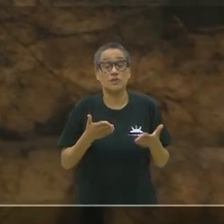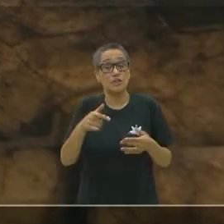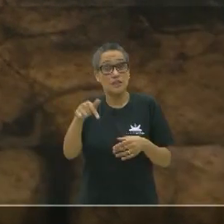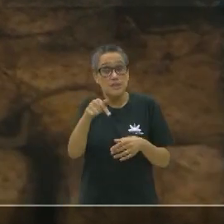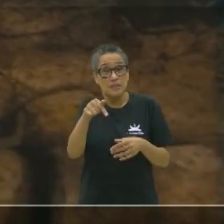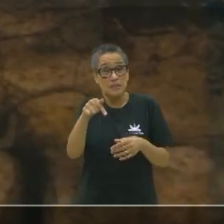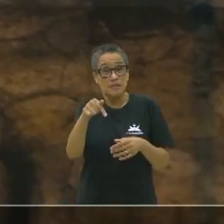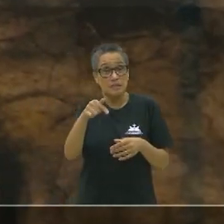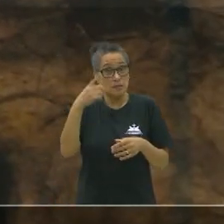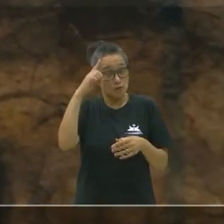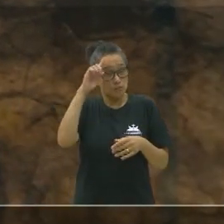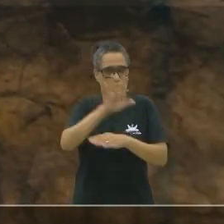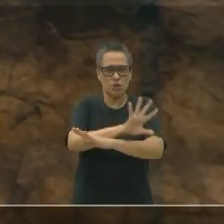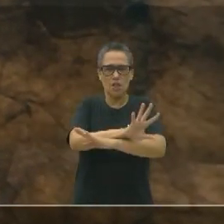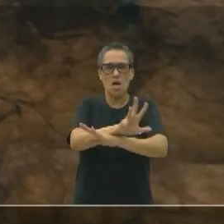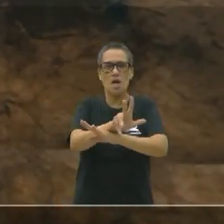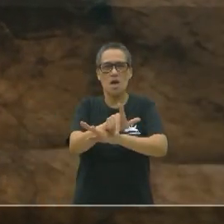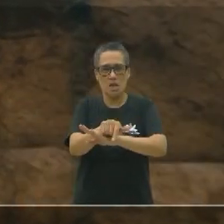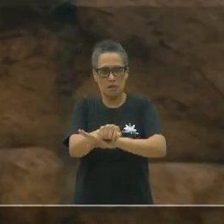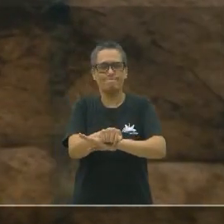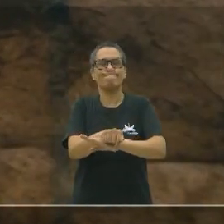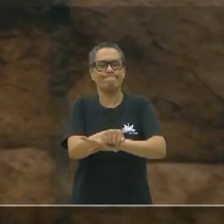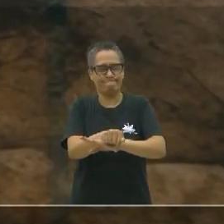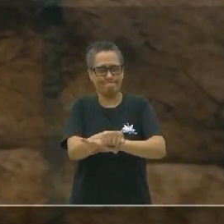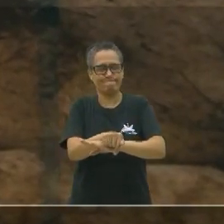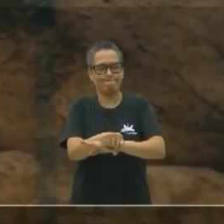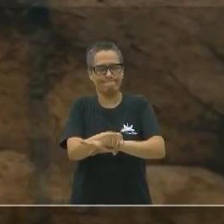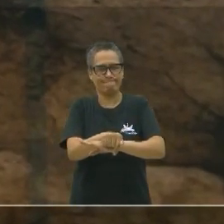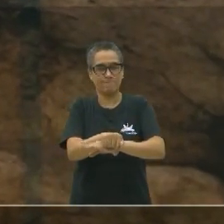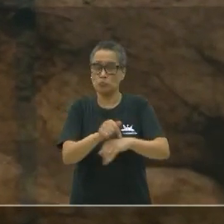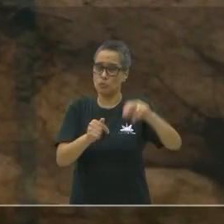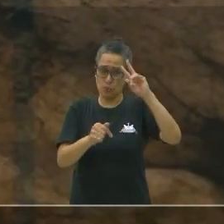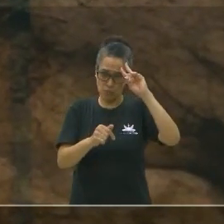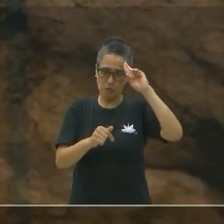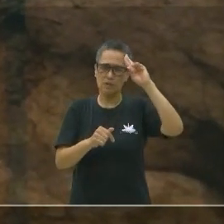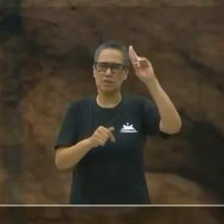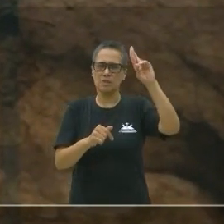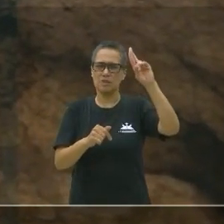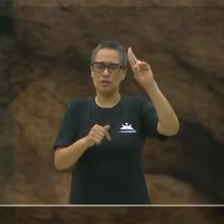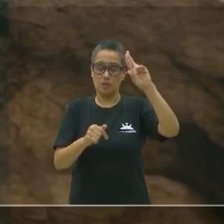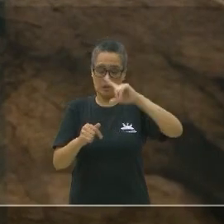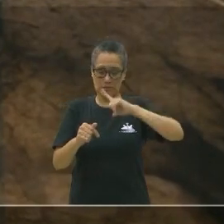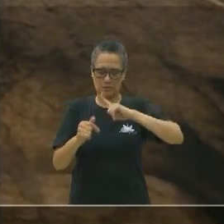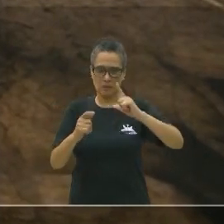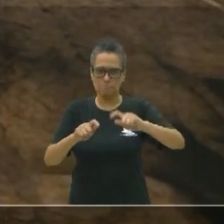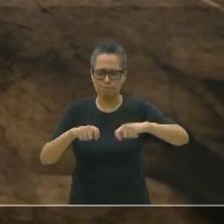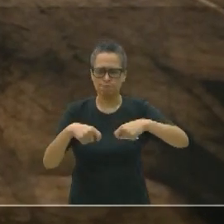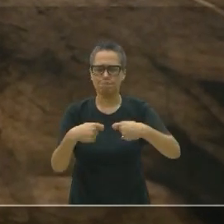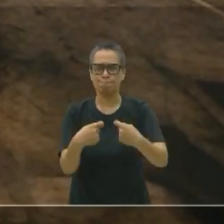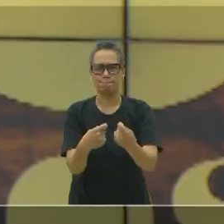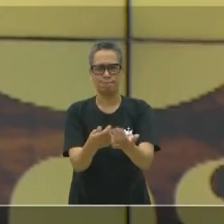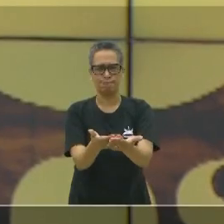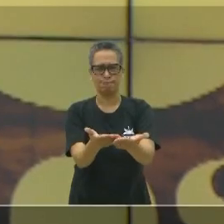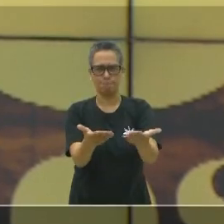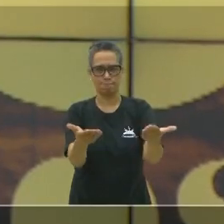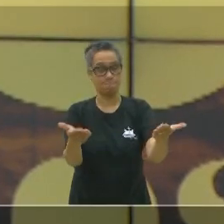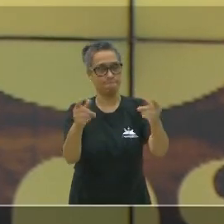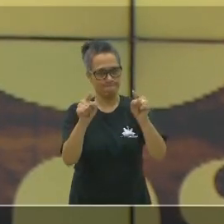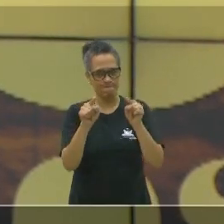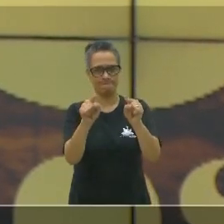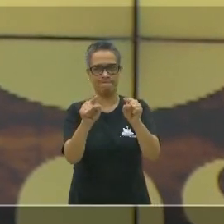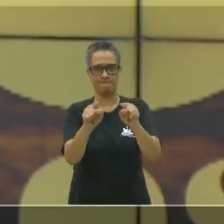do nosso cerco de Jericó, e o Senhor está oferecendo para você